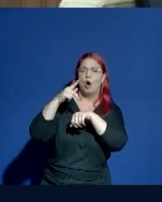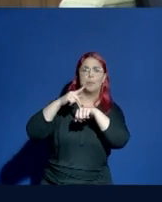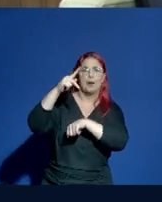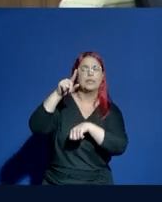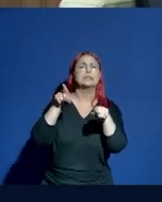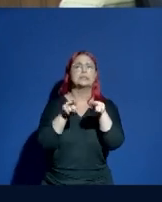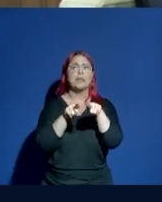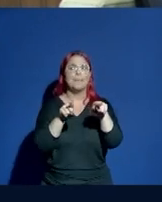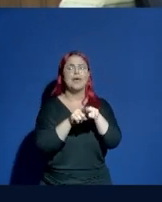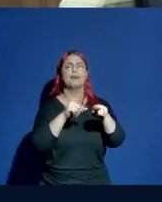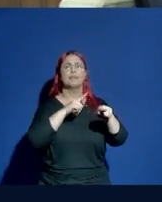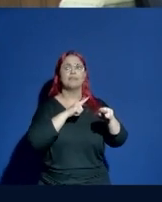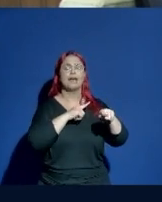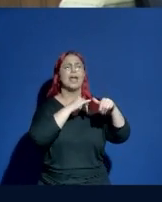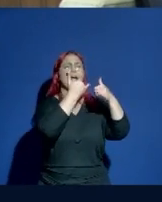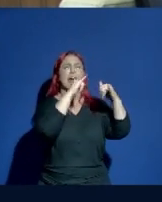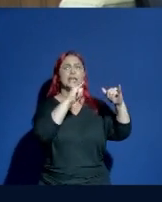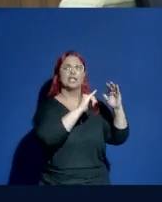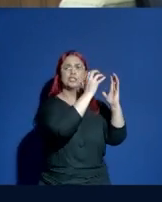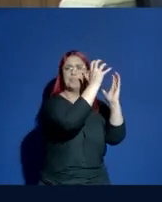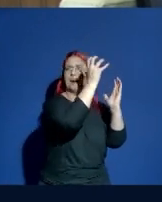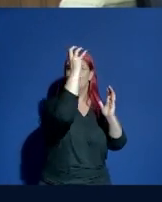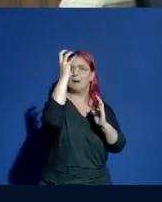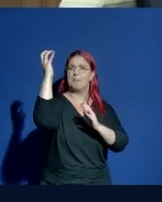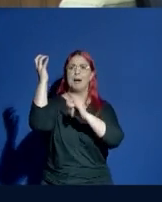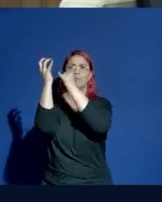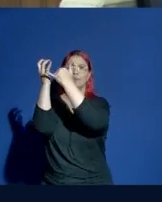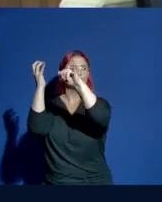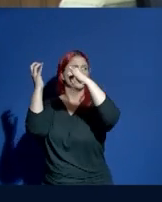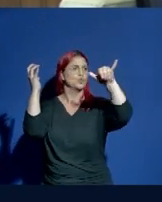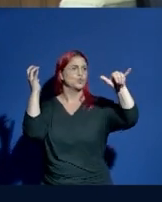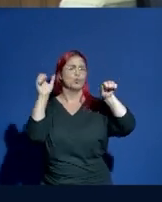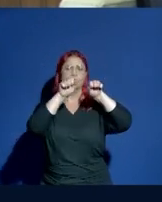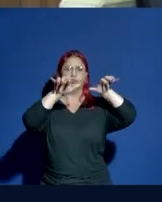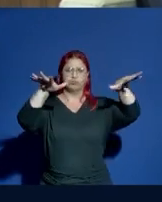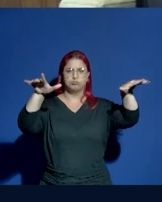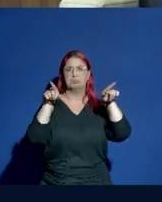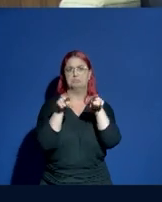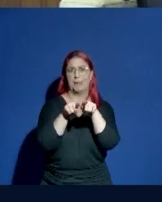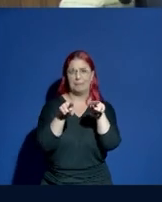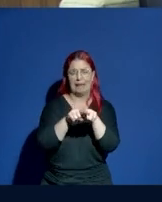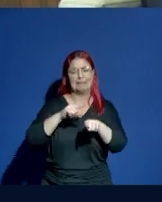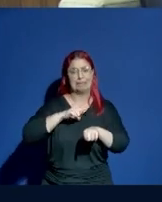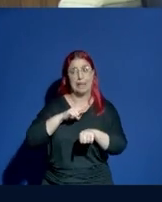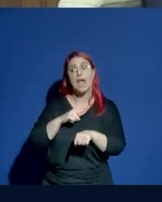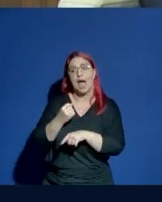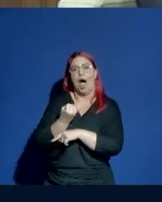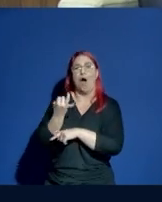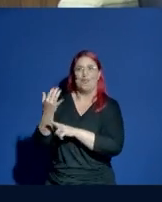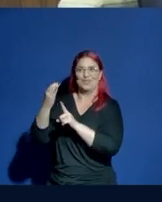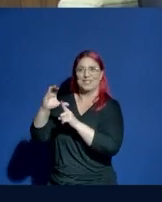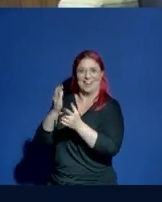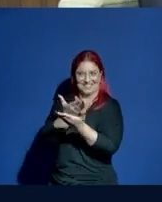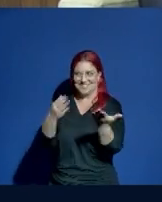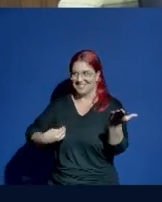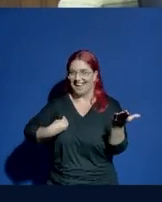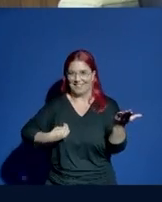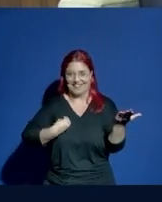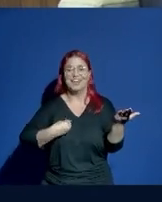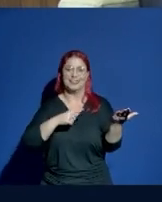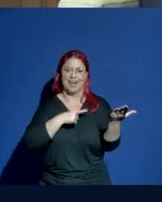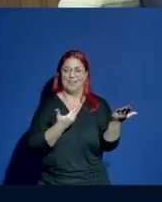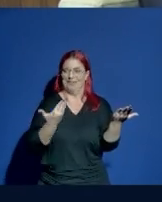subestações instalações industriais inclusive aqui tem clientes meus que recentemente concluímos um grande projeto